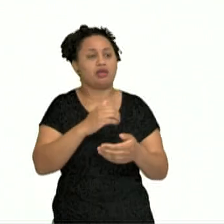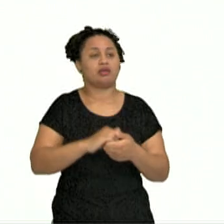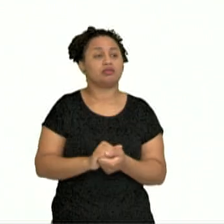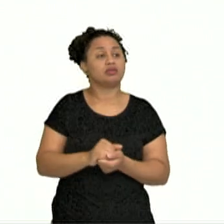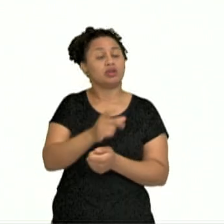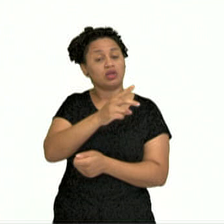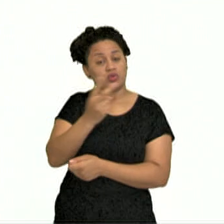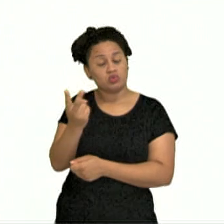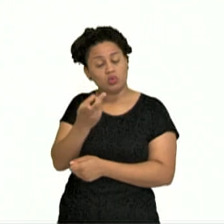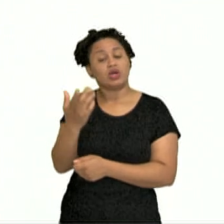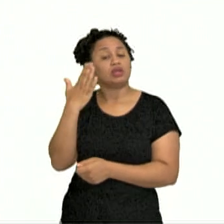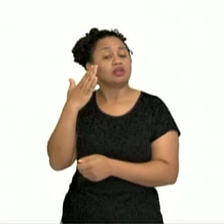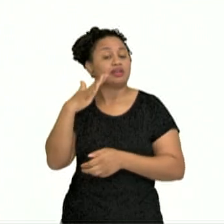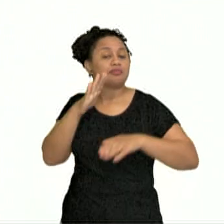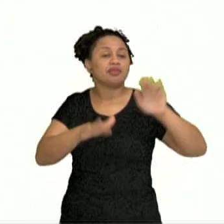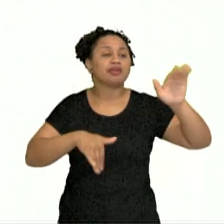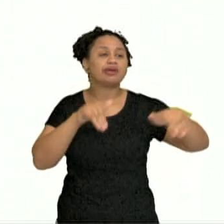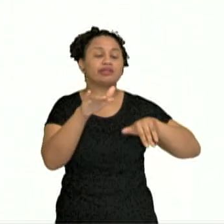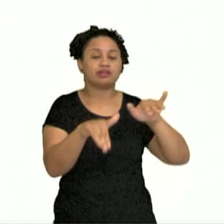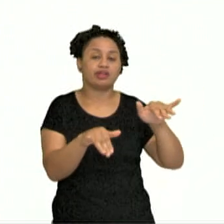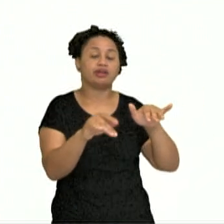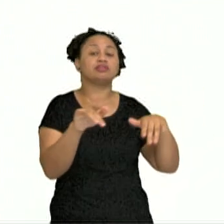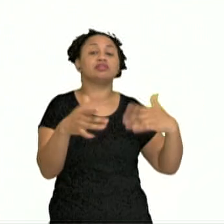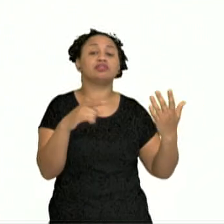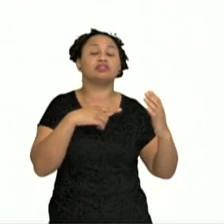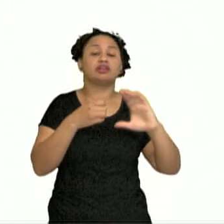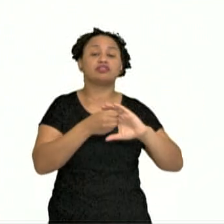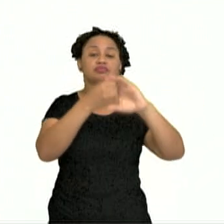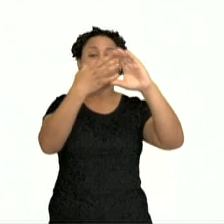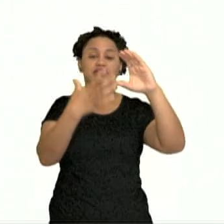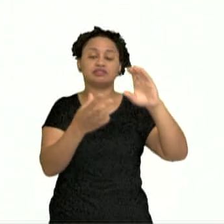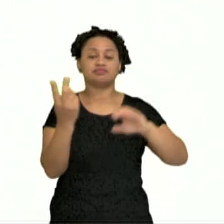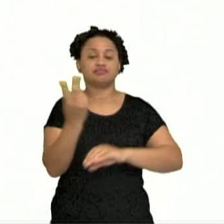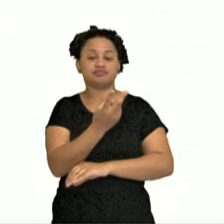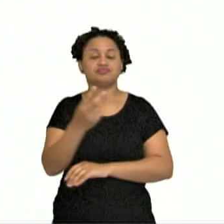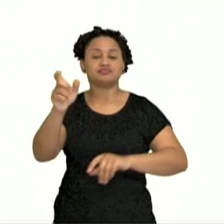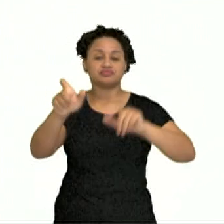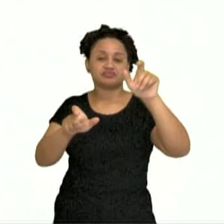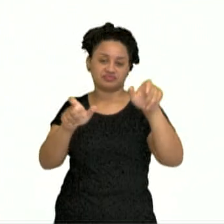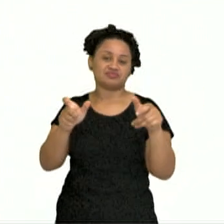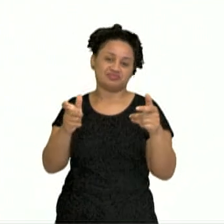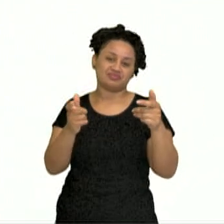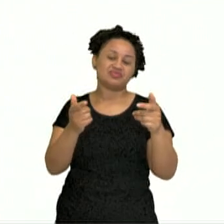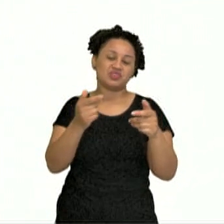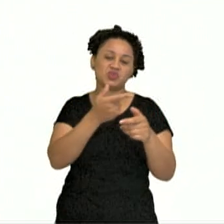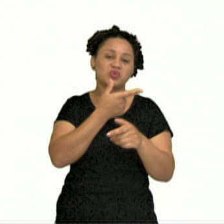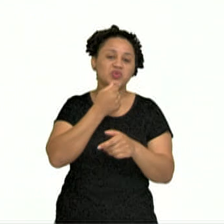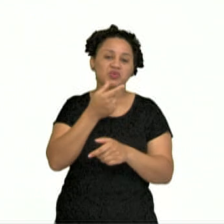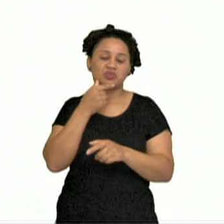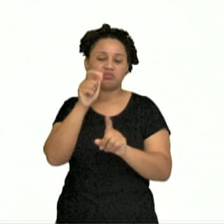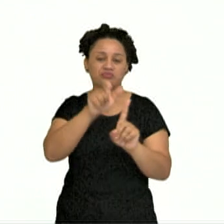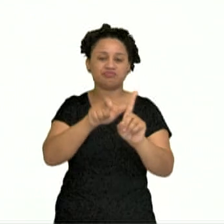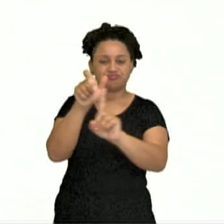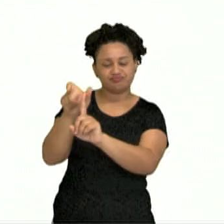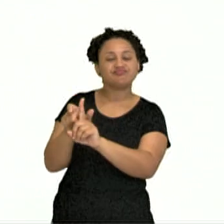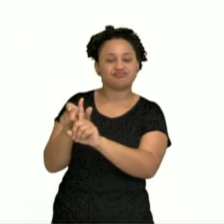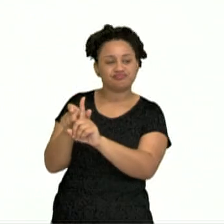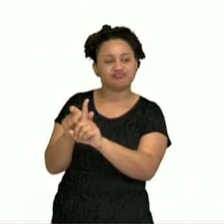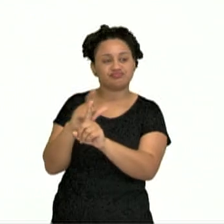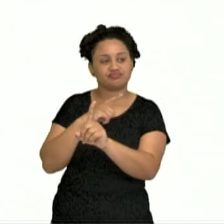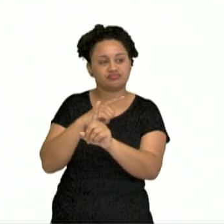Sabiam nadar. Então aqui existem algumas características dos nossos 2 personagens,